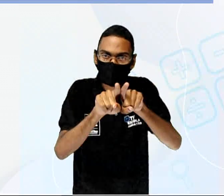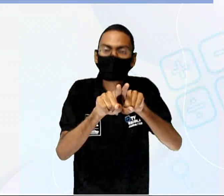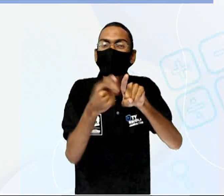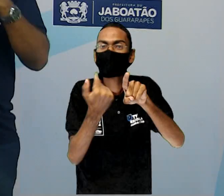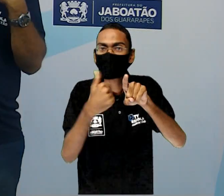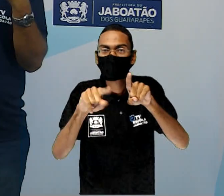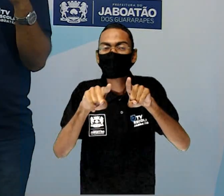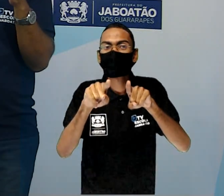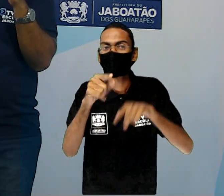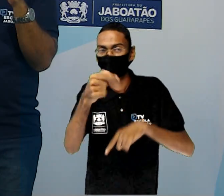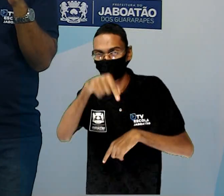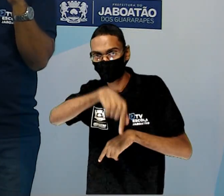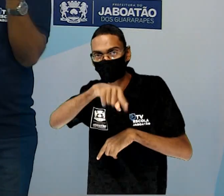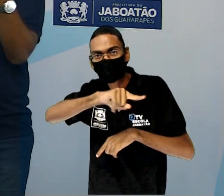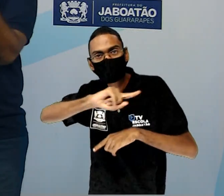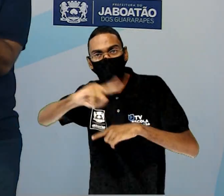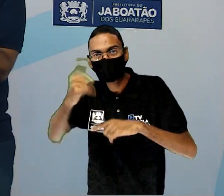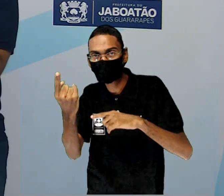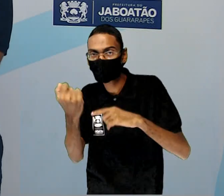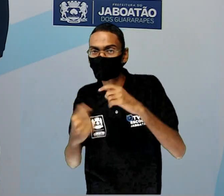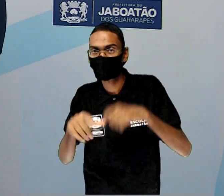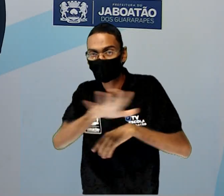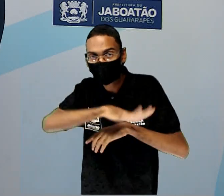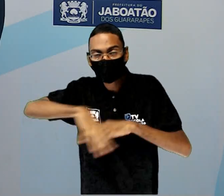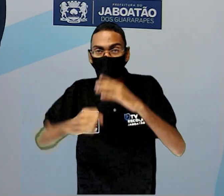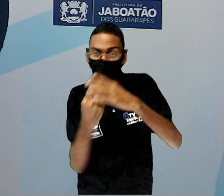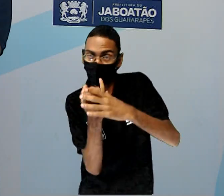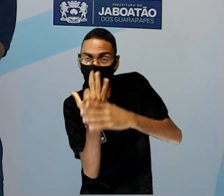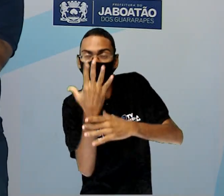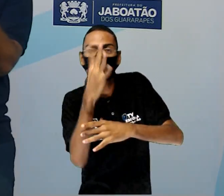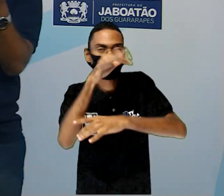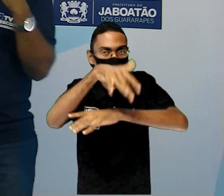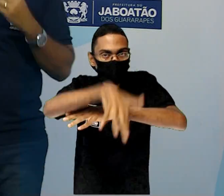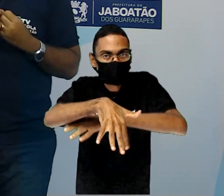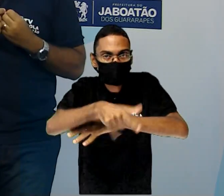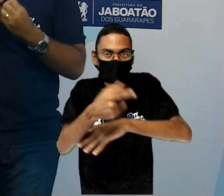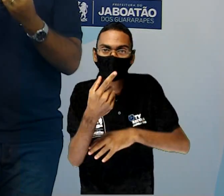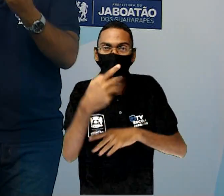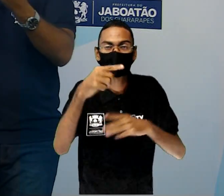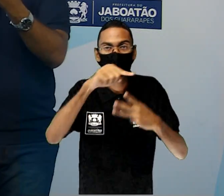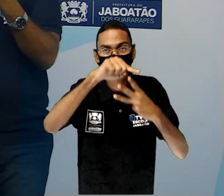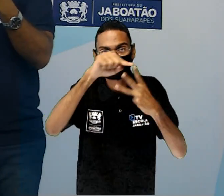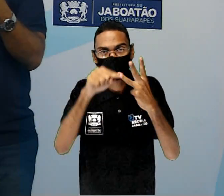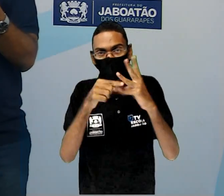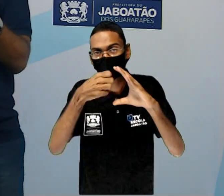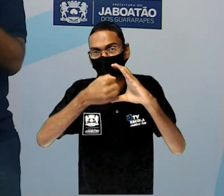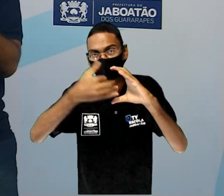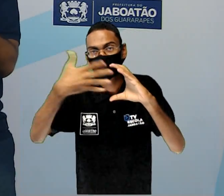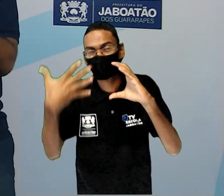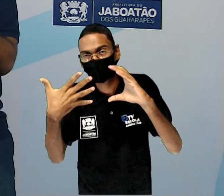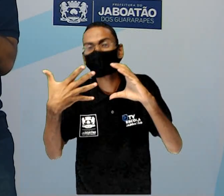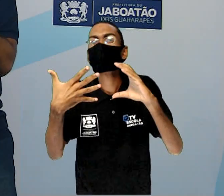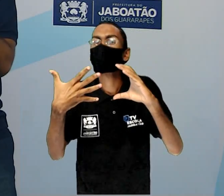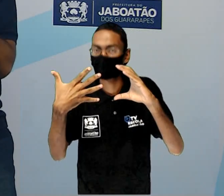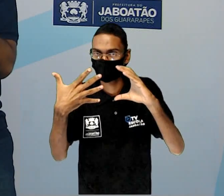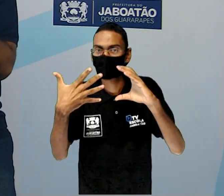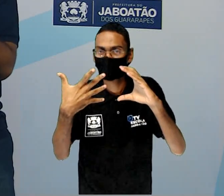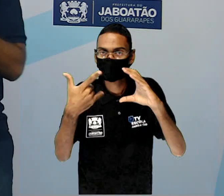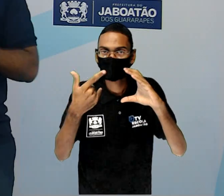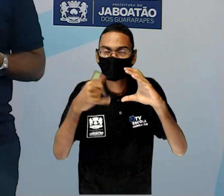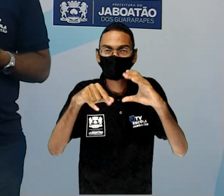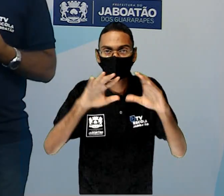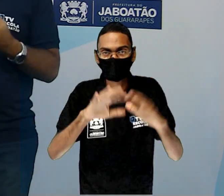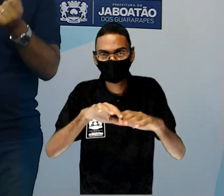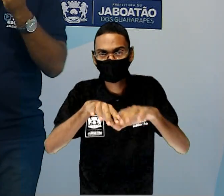Então, considerando o tipo de material, nós temos 3 estruturas: escudos cristalinos,